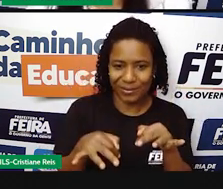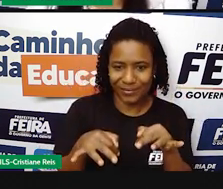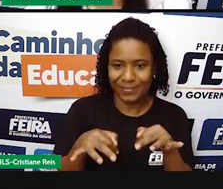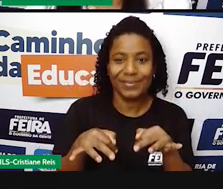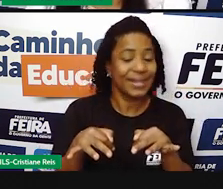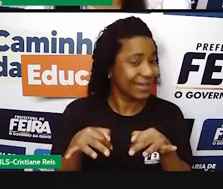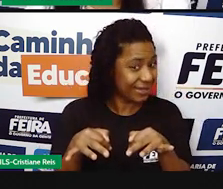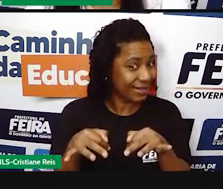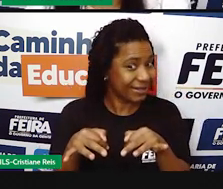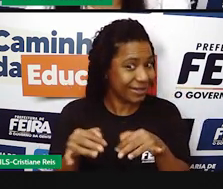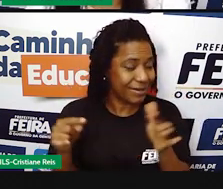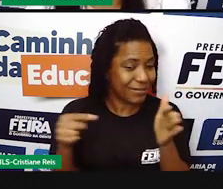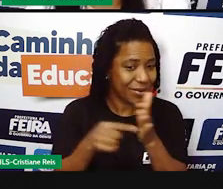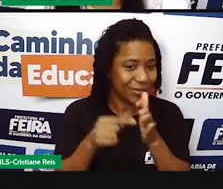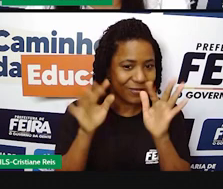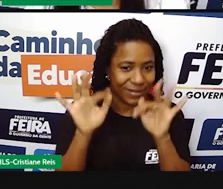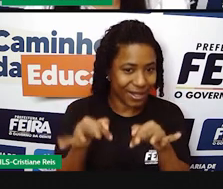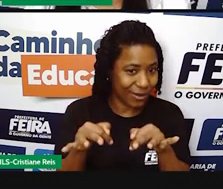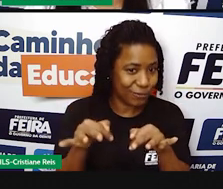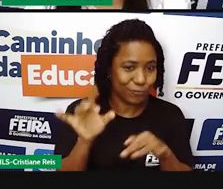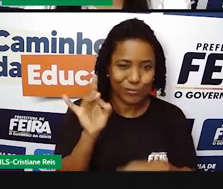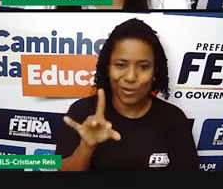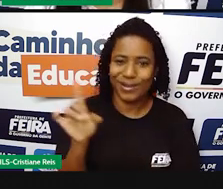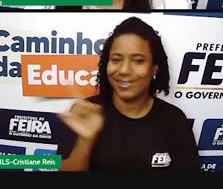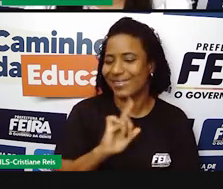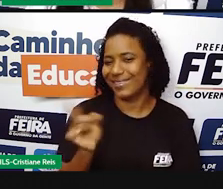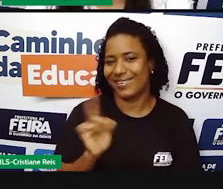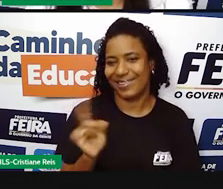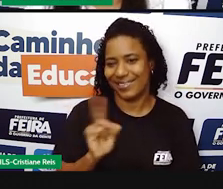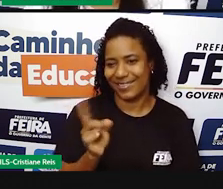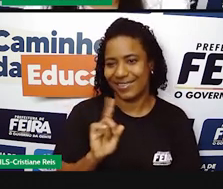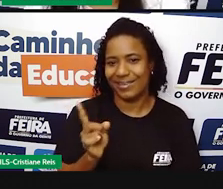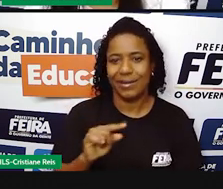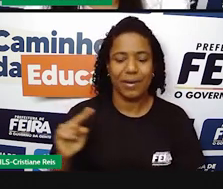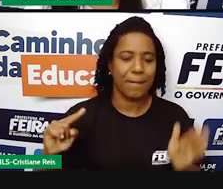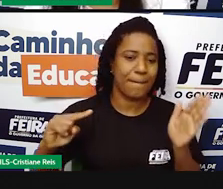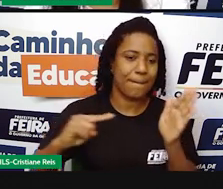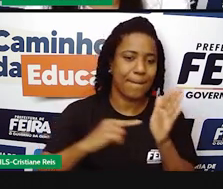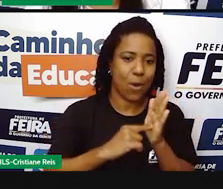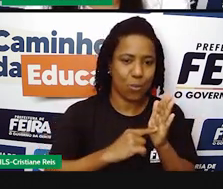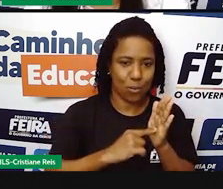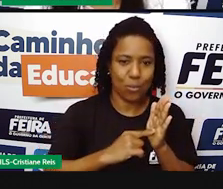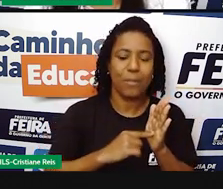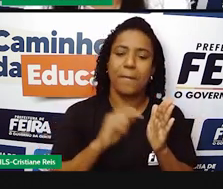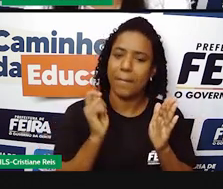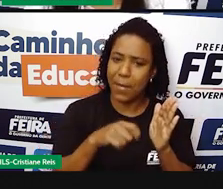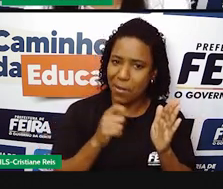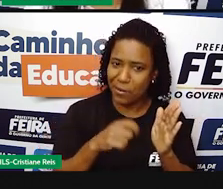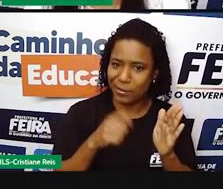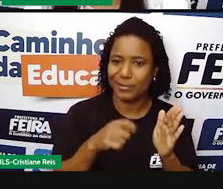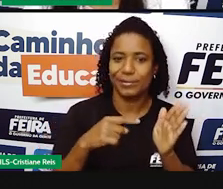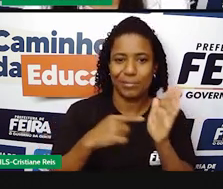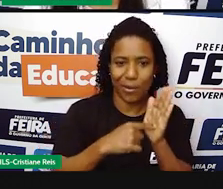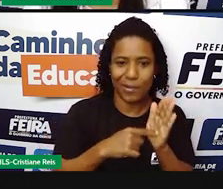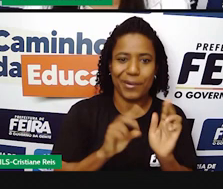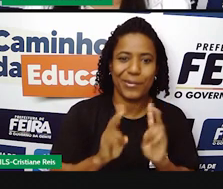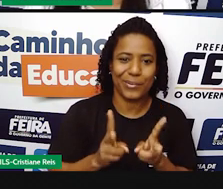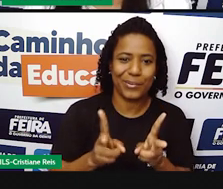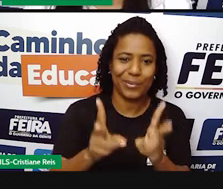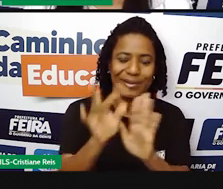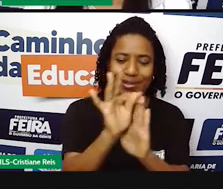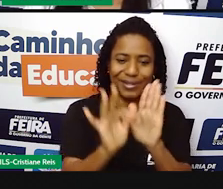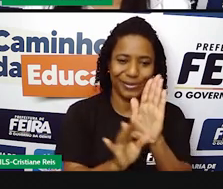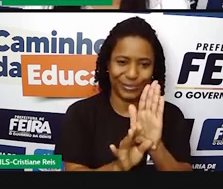que vai ser utilizado apenas no final do texto. Não, ele aparece no meio do texto também. Mas a intenção de chamar